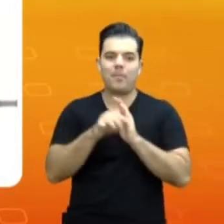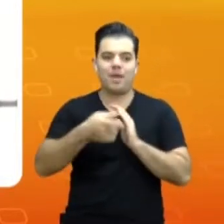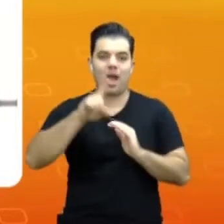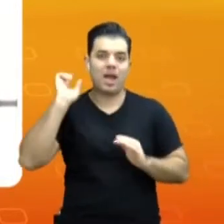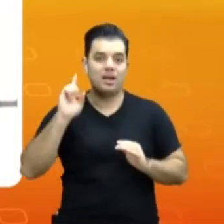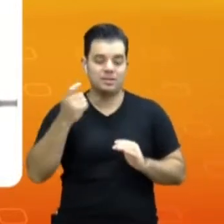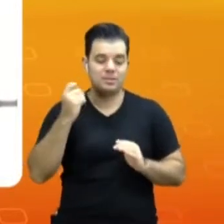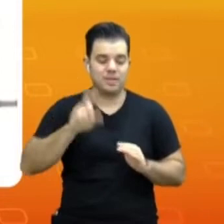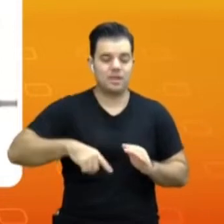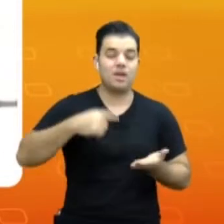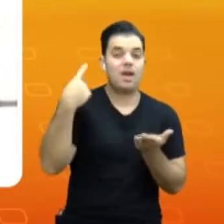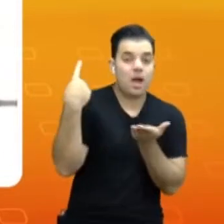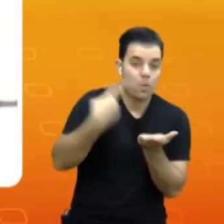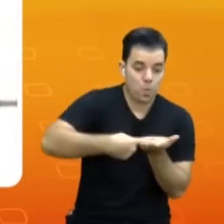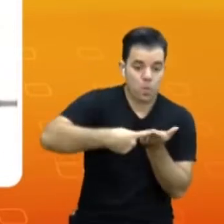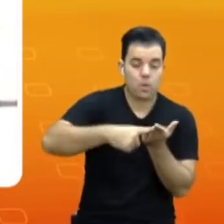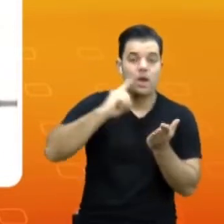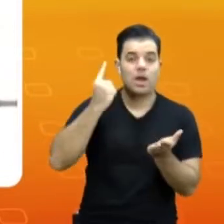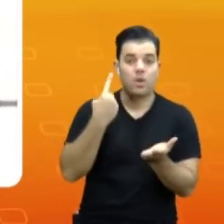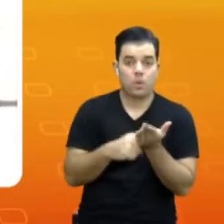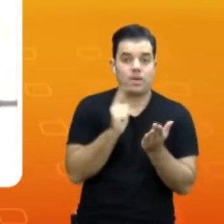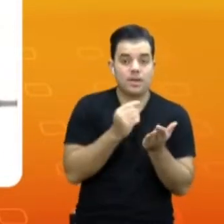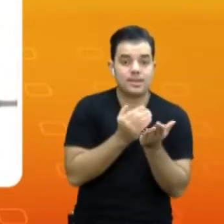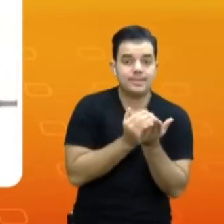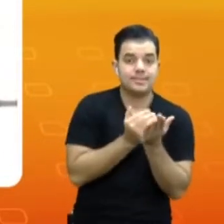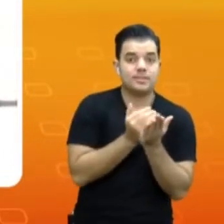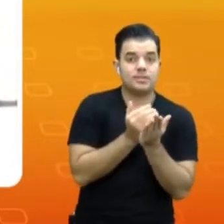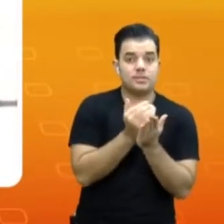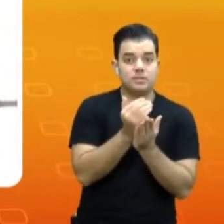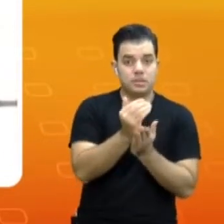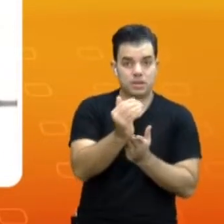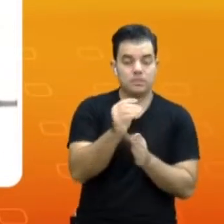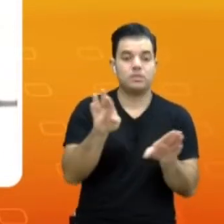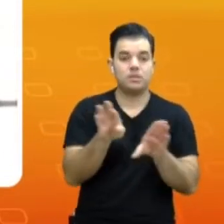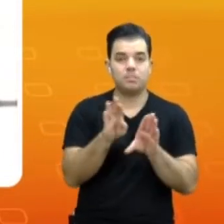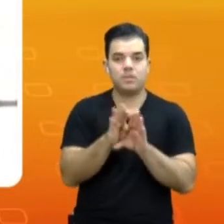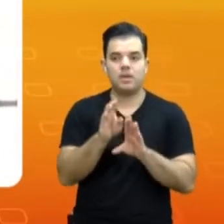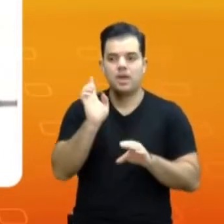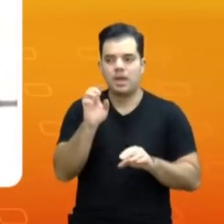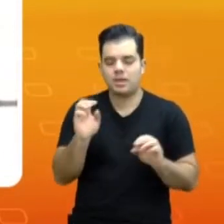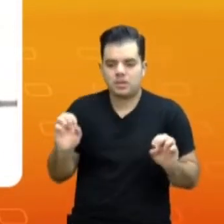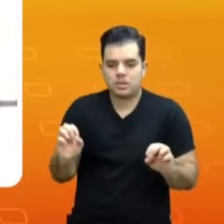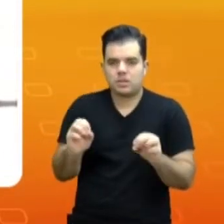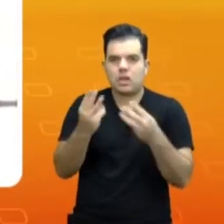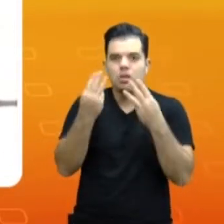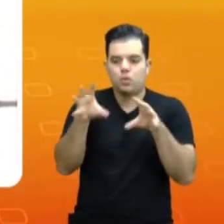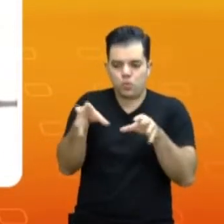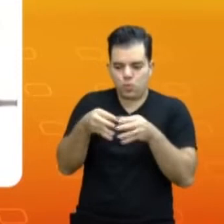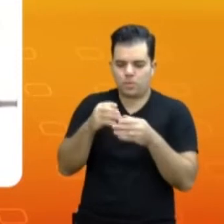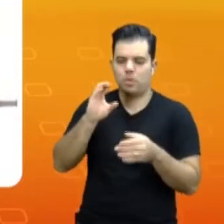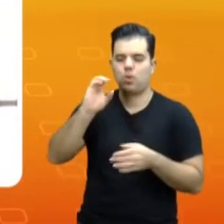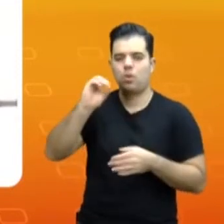acordo ainda, digamos, inicial, né, um primeiro ciclo de eventos de acordo da OBS com a